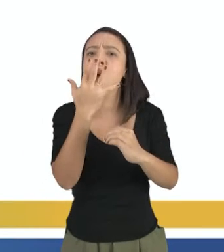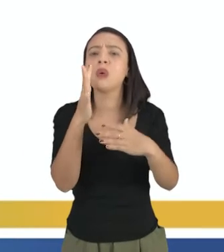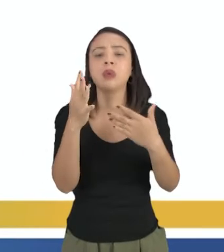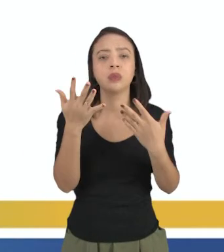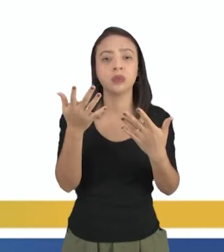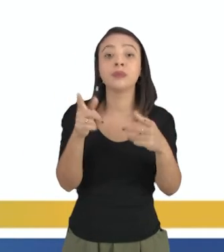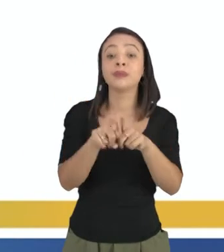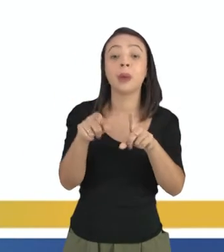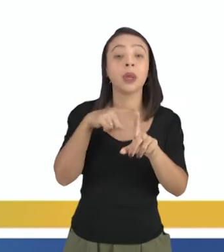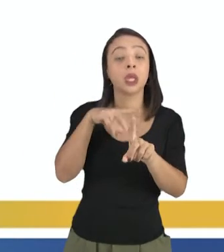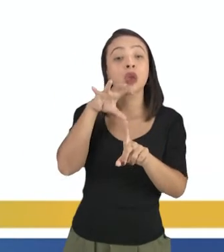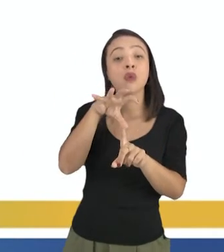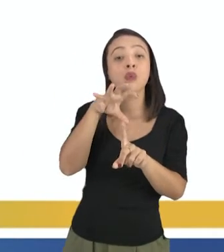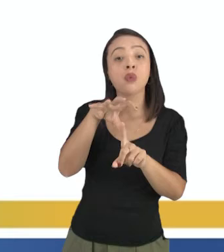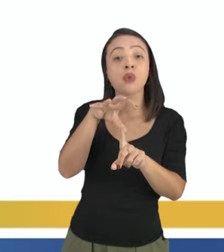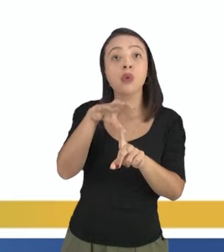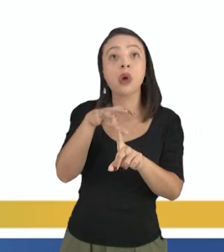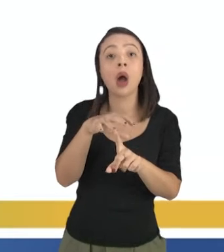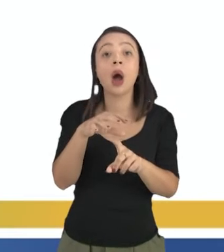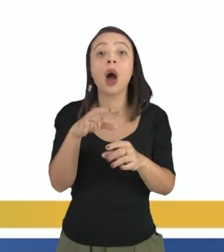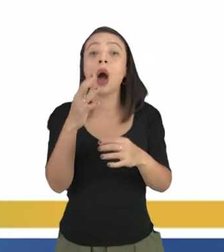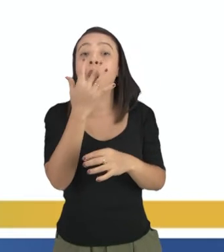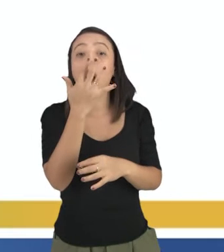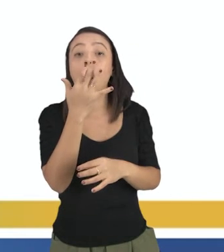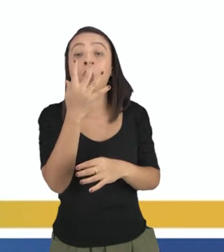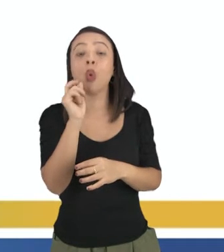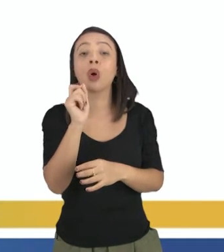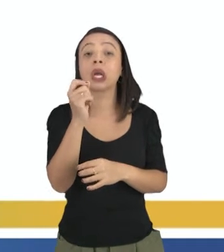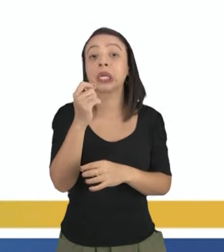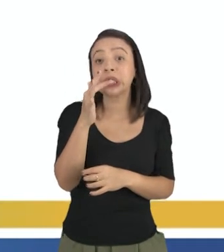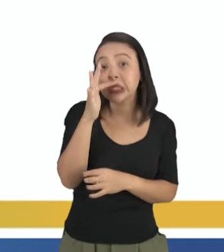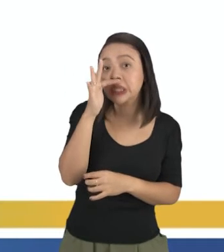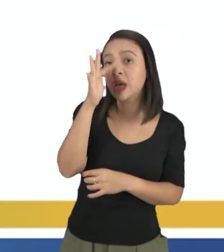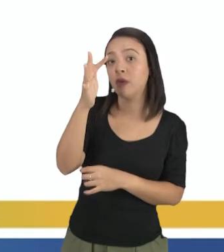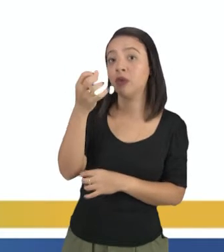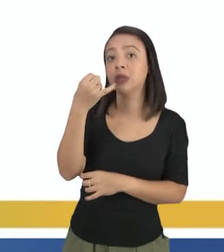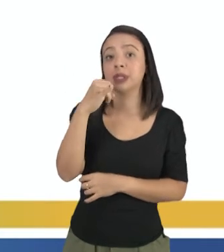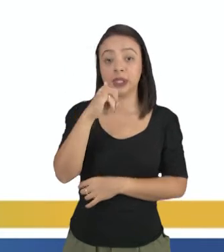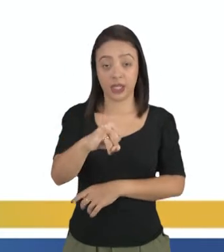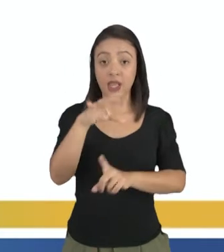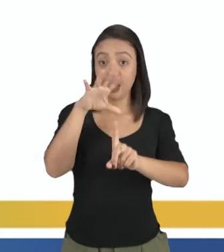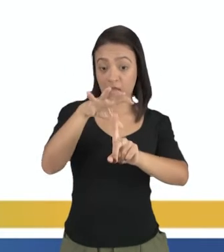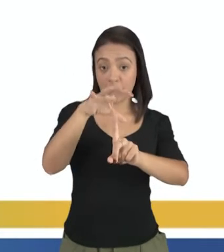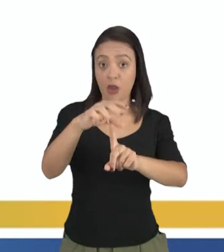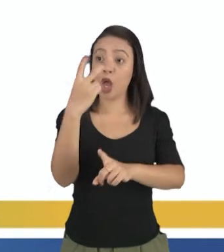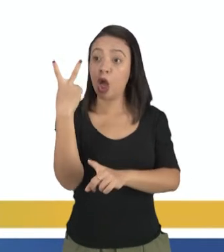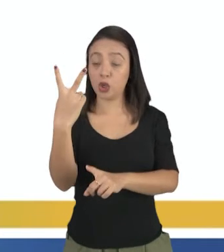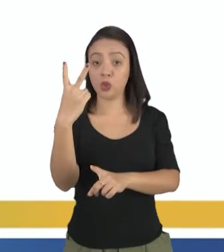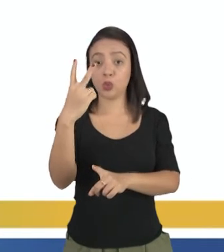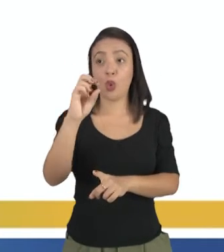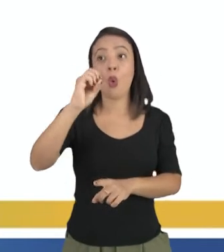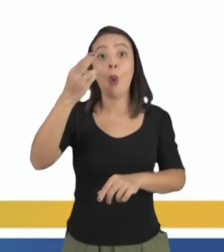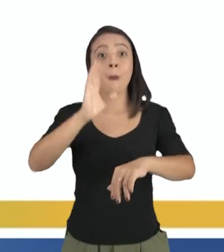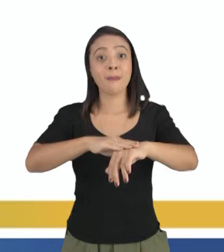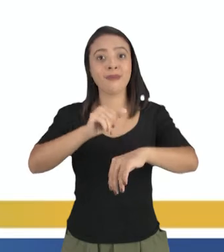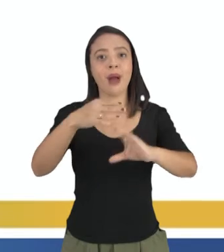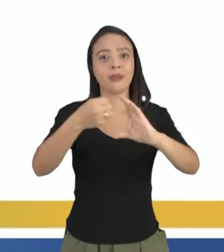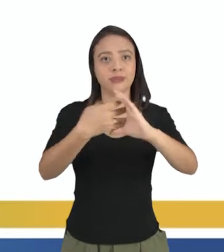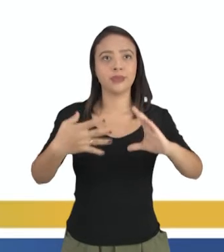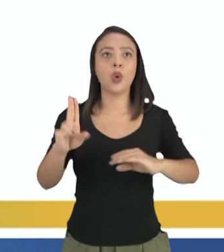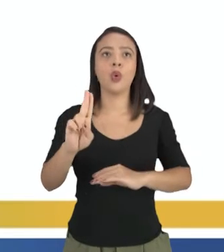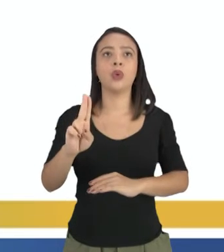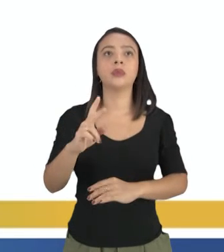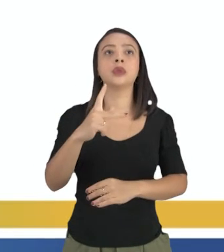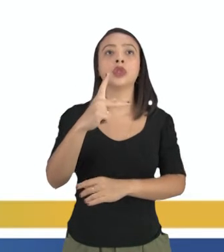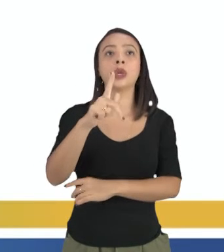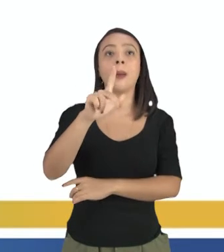ele também atua condicionando a cor da flor. Então, quando o gene atua em quando ele atua em 2 ou mais características, nós chamamos